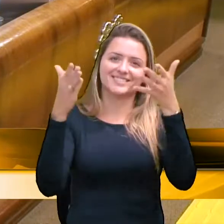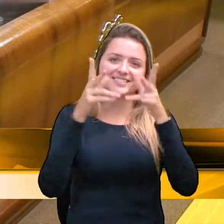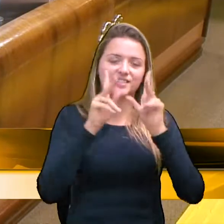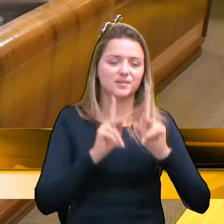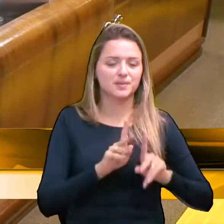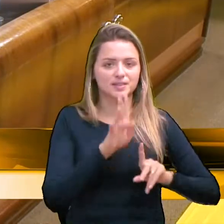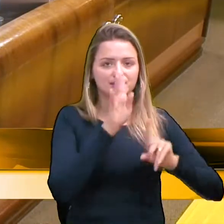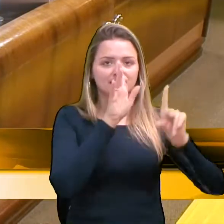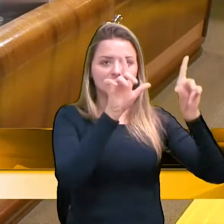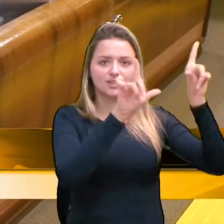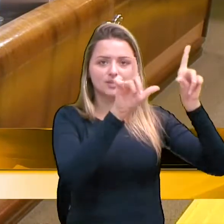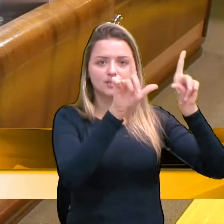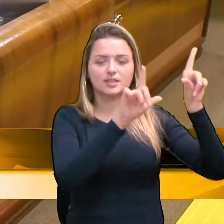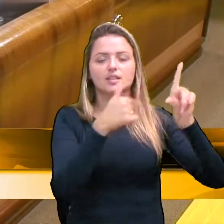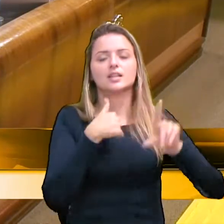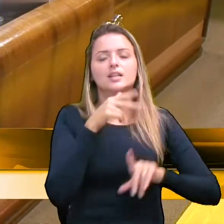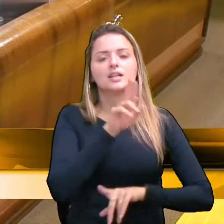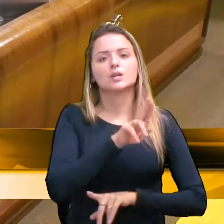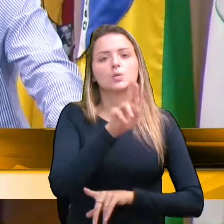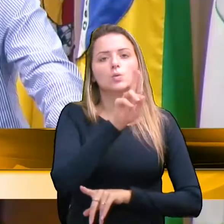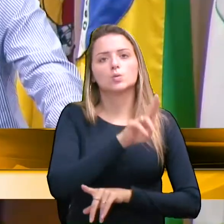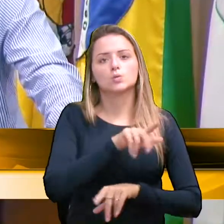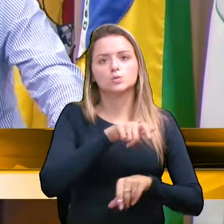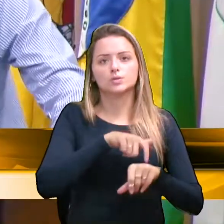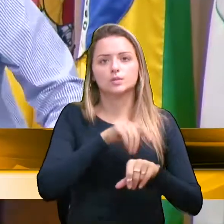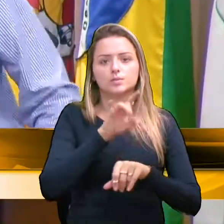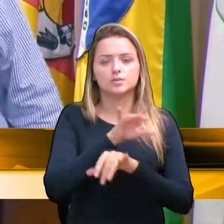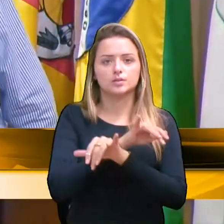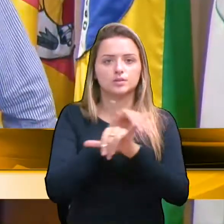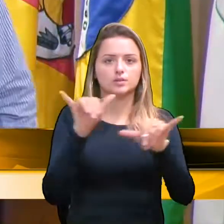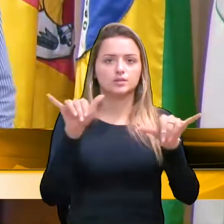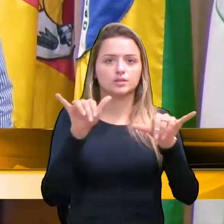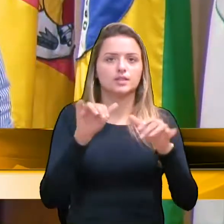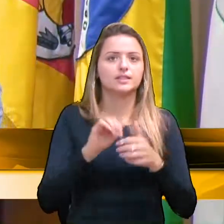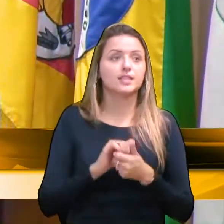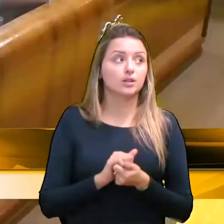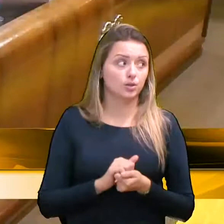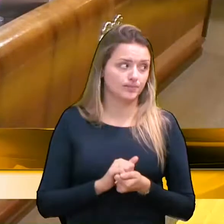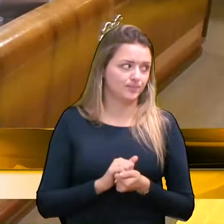pela TV Câmara, eu uso esse espaço apenas para dizer que agradeço e abro mão.